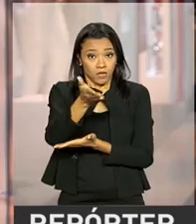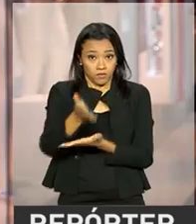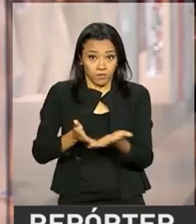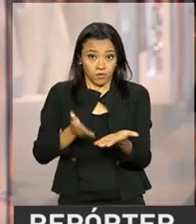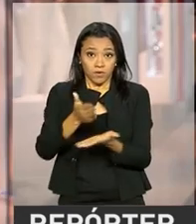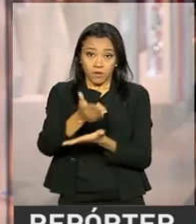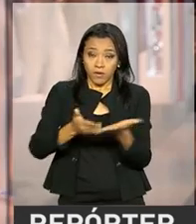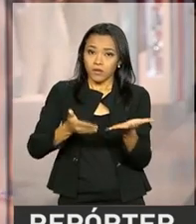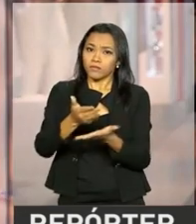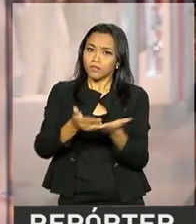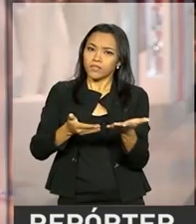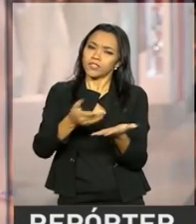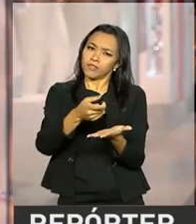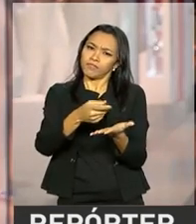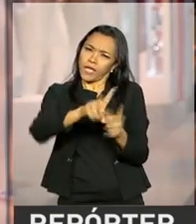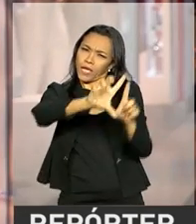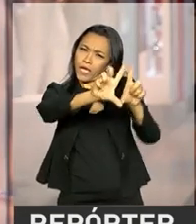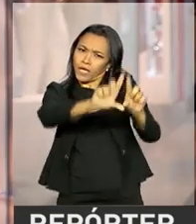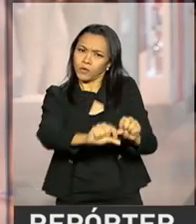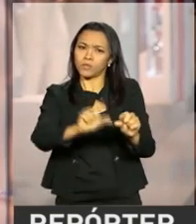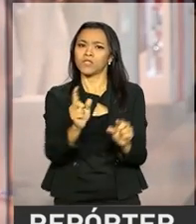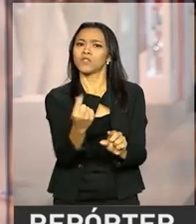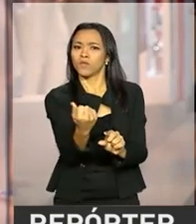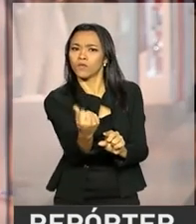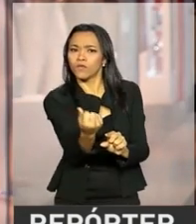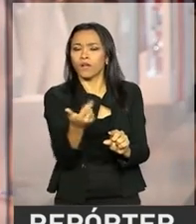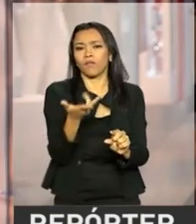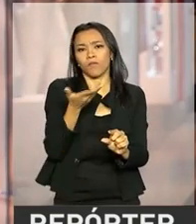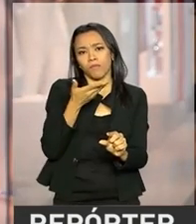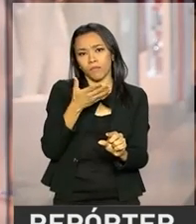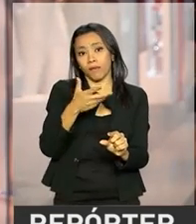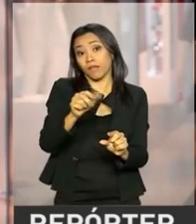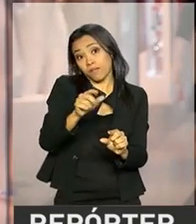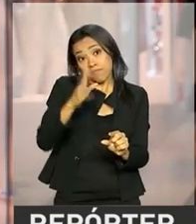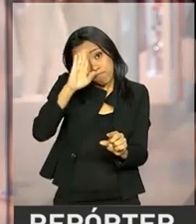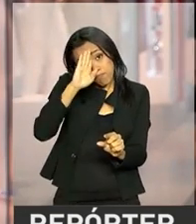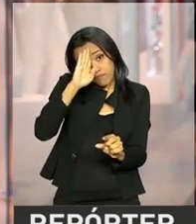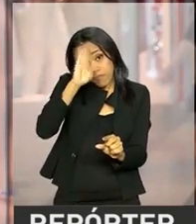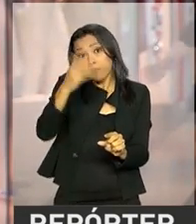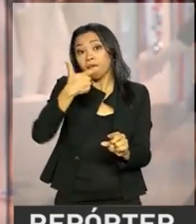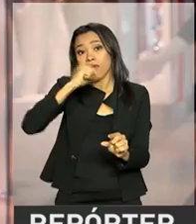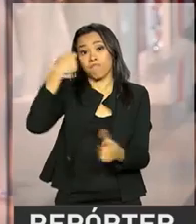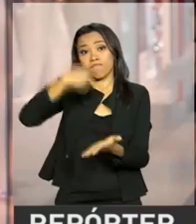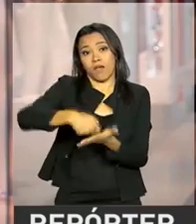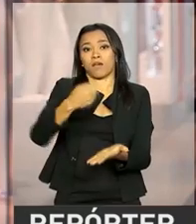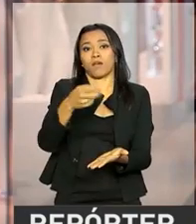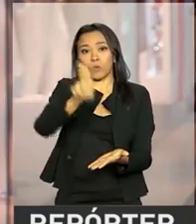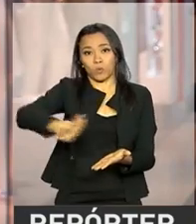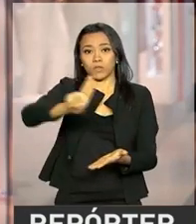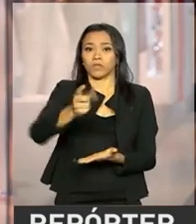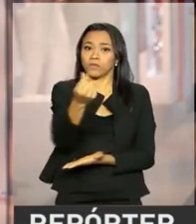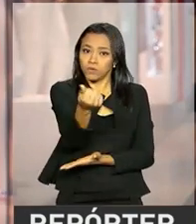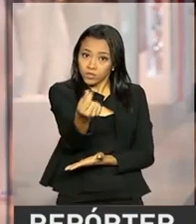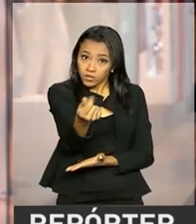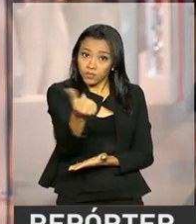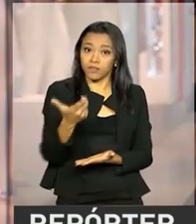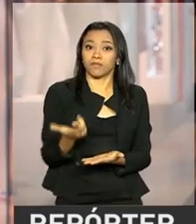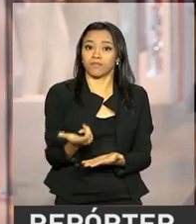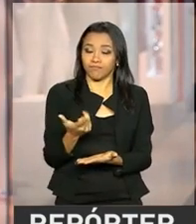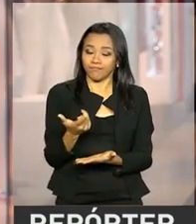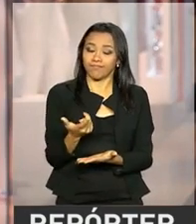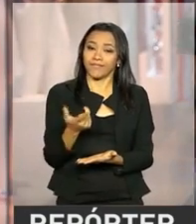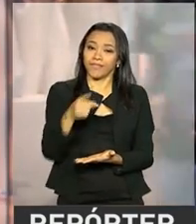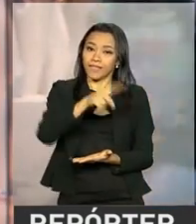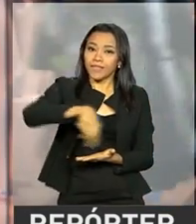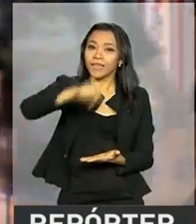para o consumidor como uma forma de redução de preço especial para aqueles que pagam a vista em dinheiro e que nesses casos